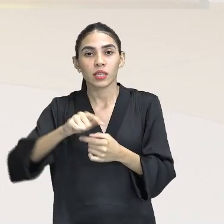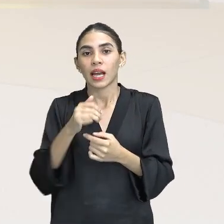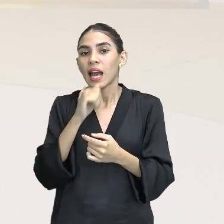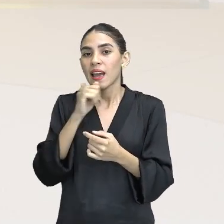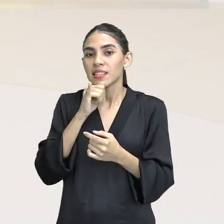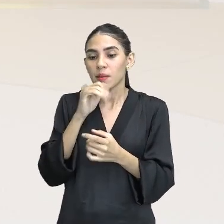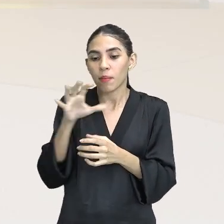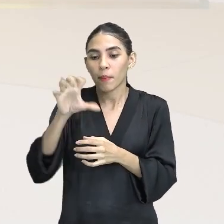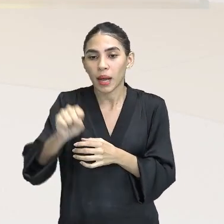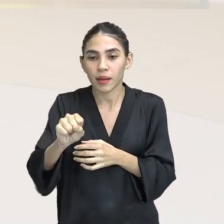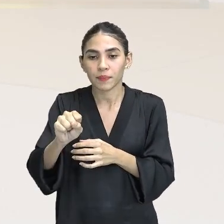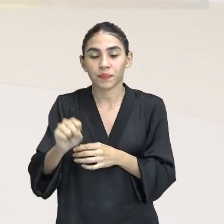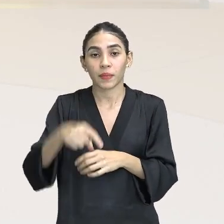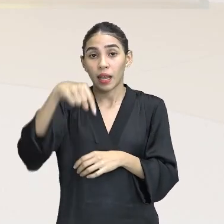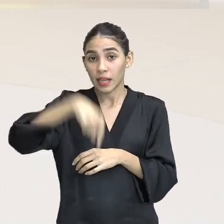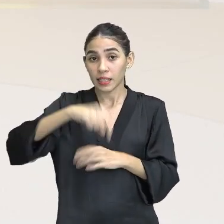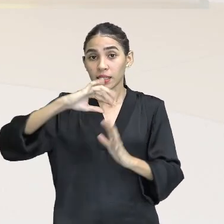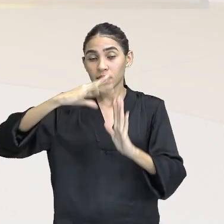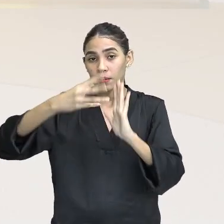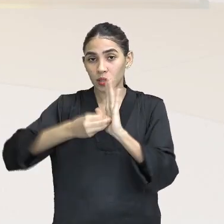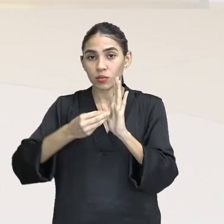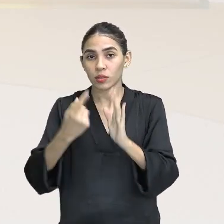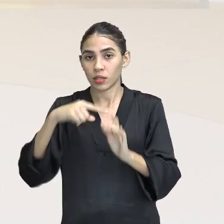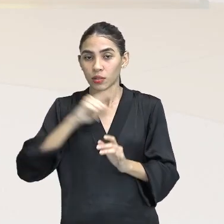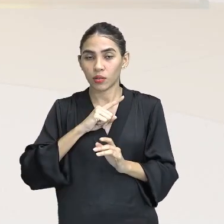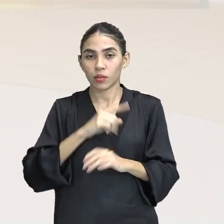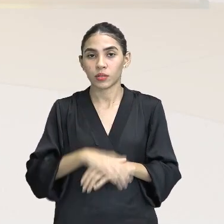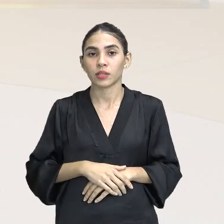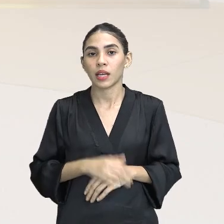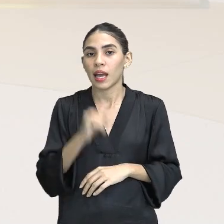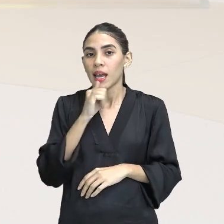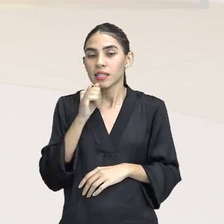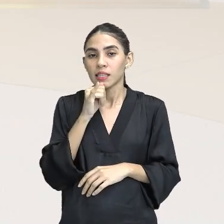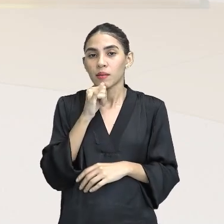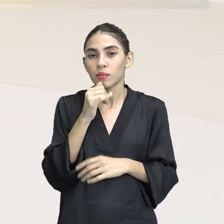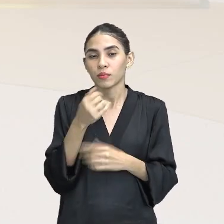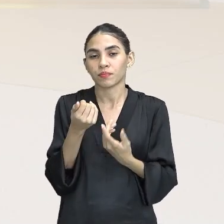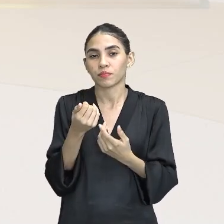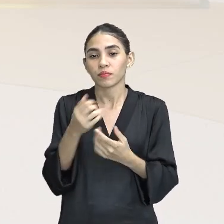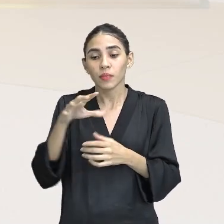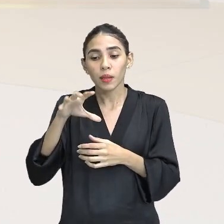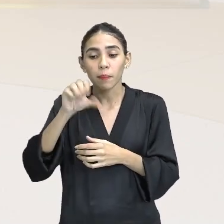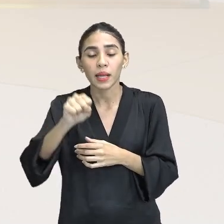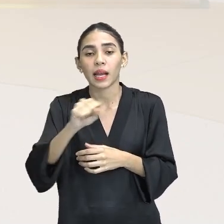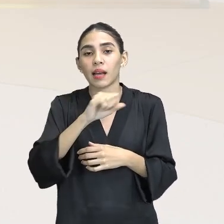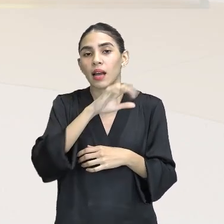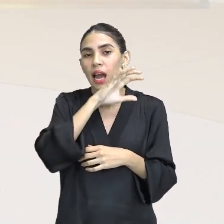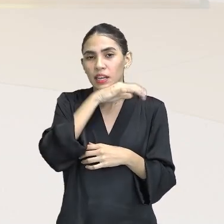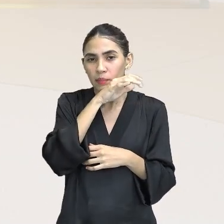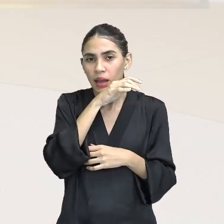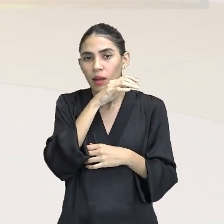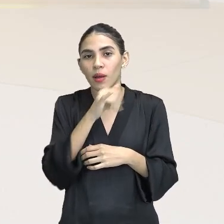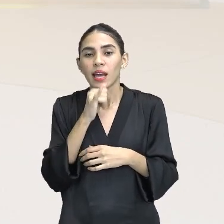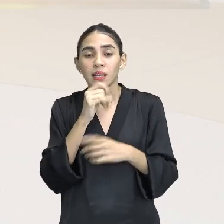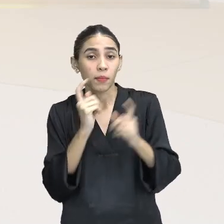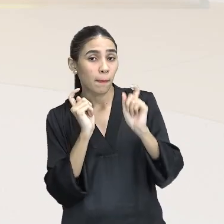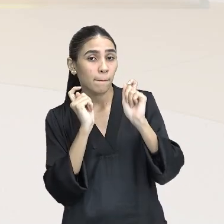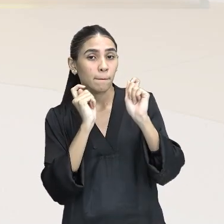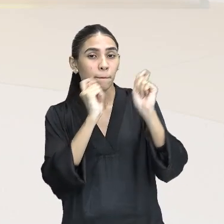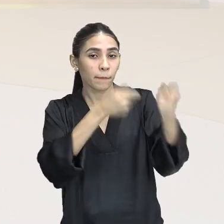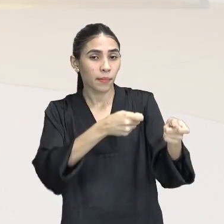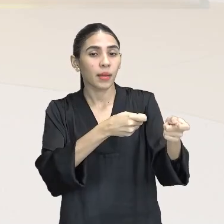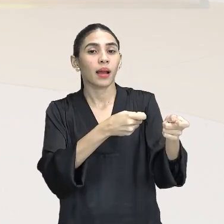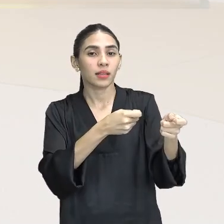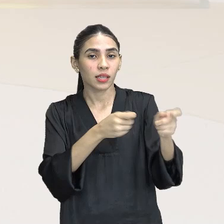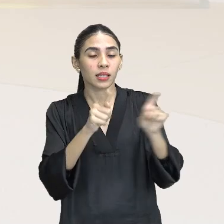animal. Aqui na Amazônia, utilizando os animais para capturar a caça de animais de pequeno porte, a pesca também,